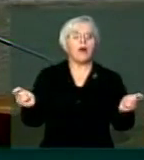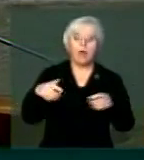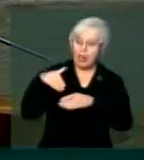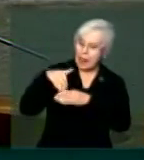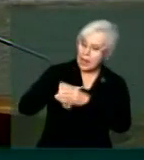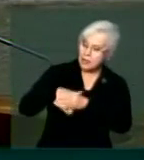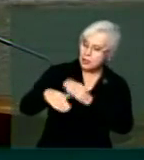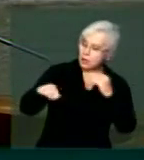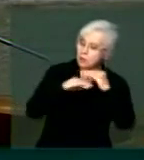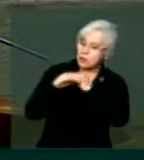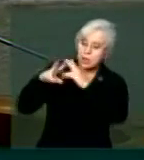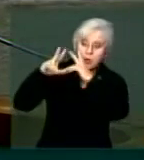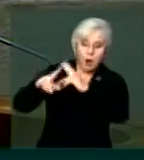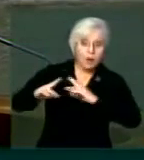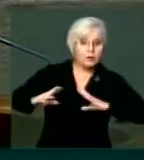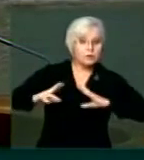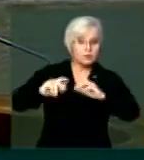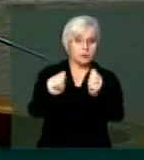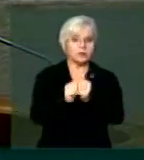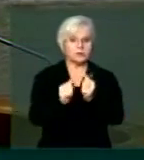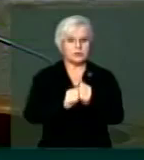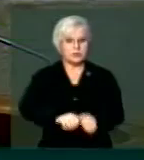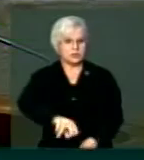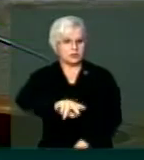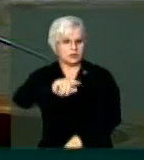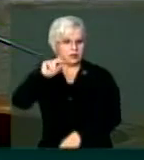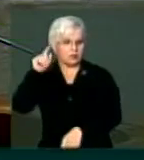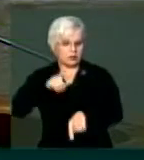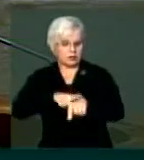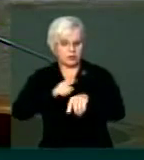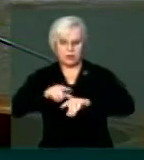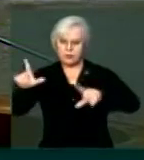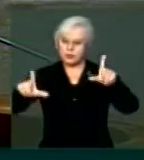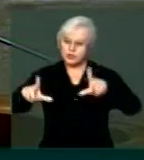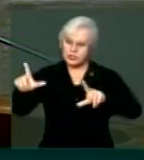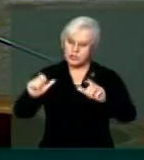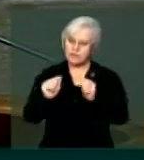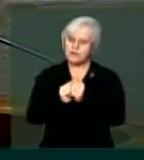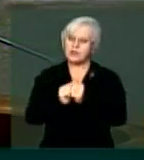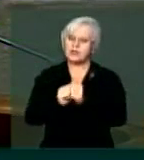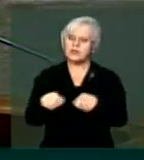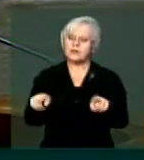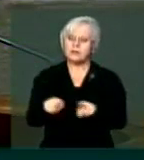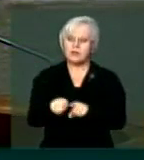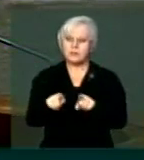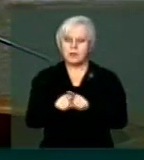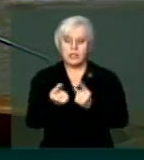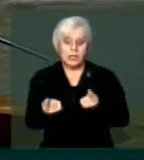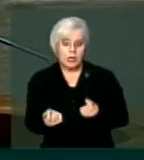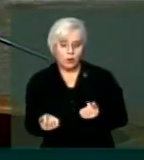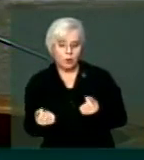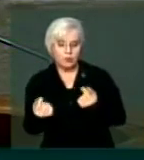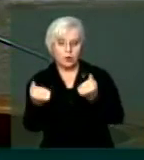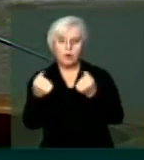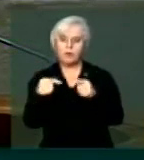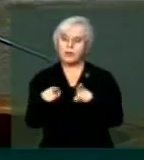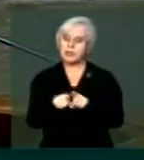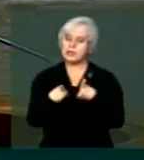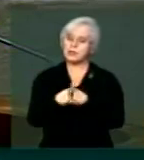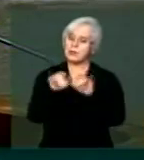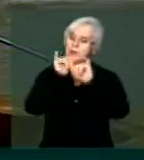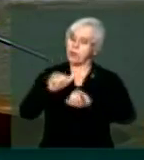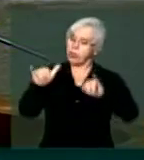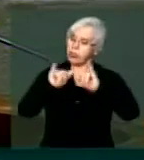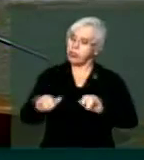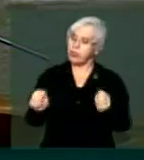foram igualitárias, desde tempo de TV, passando pela questão econômica,